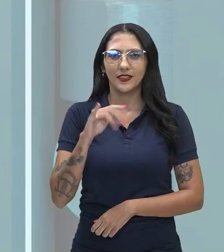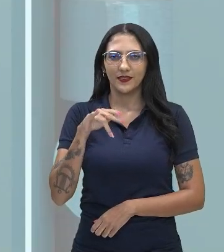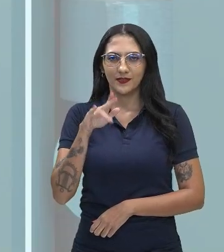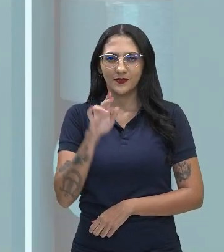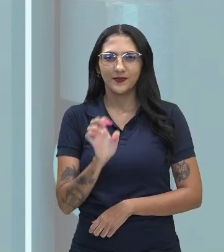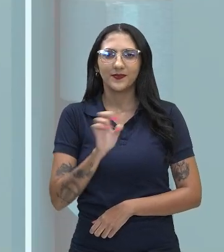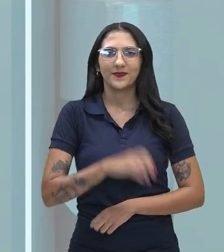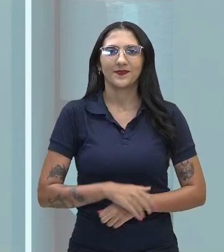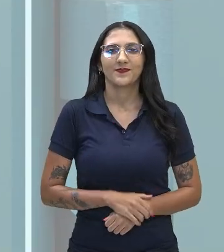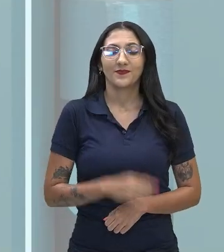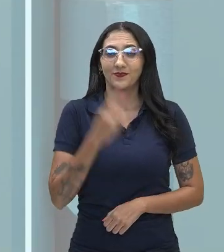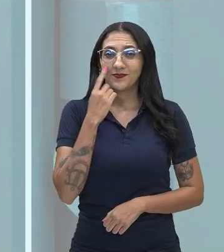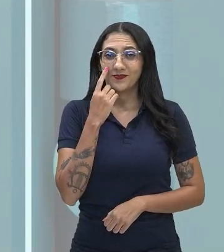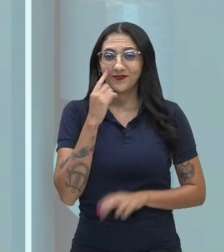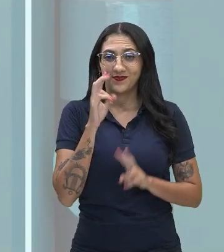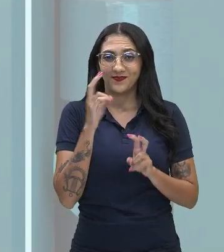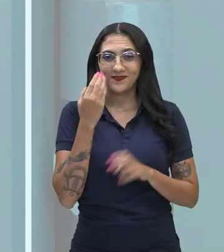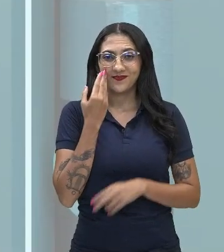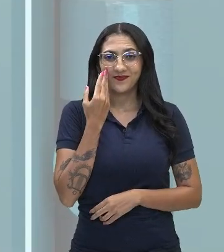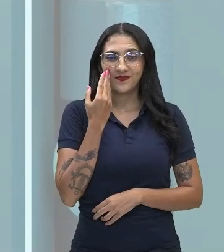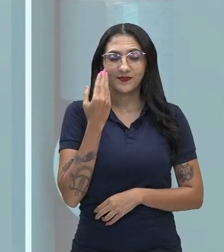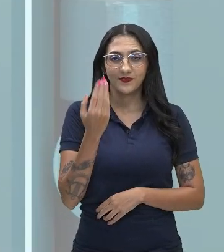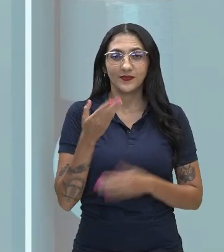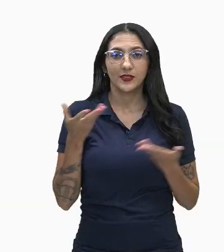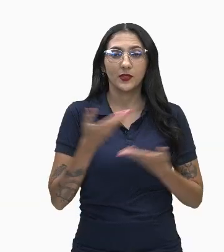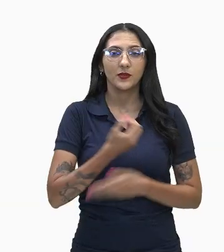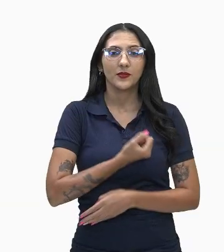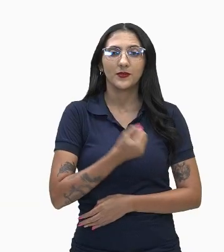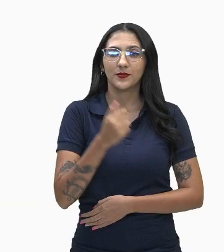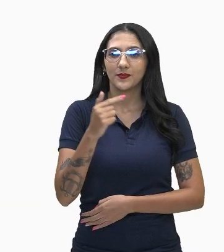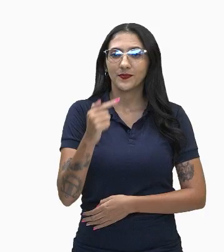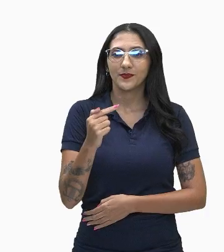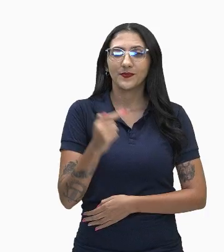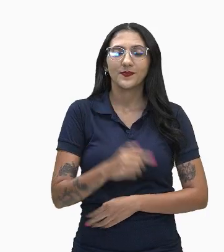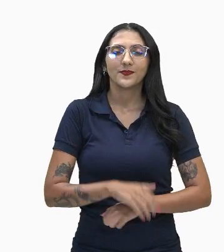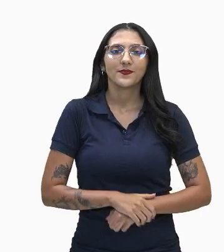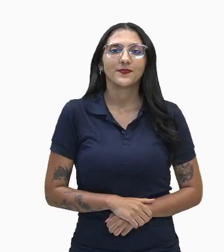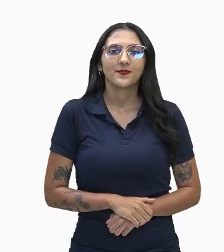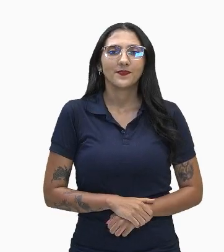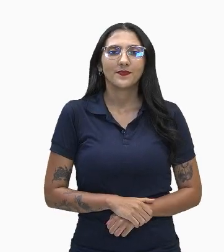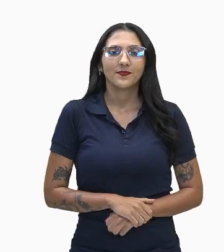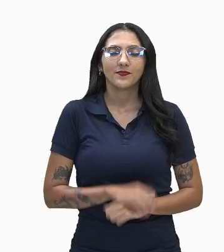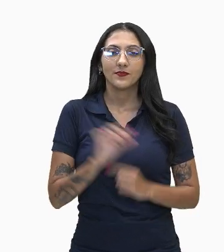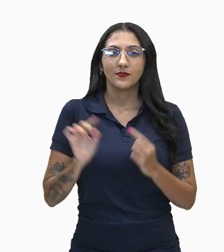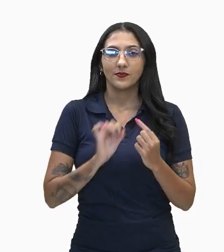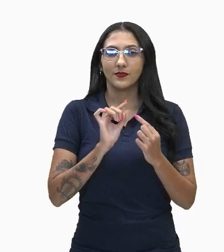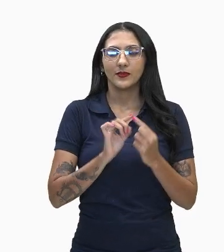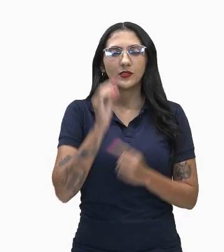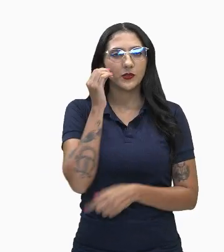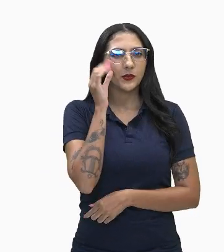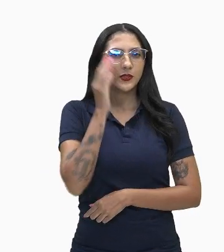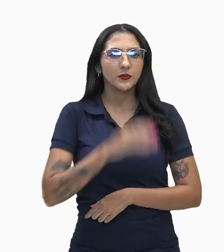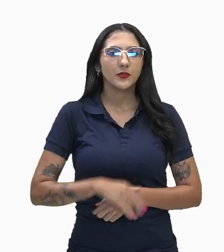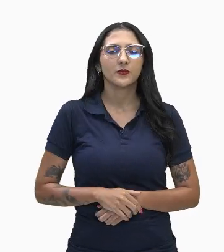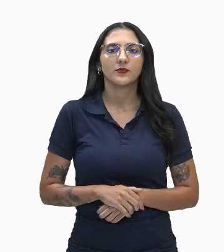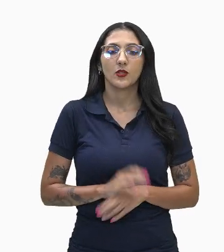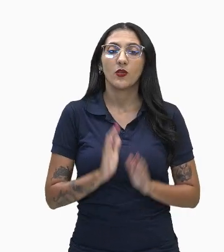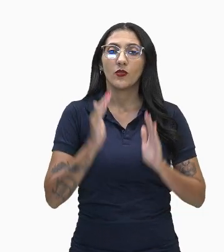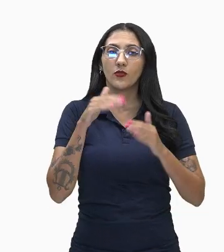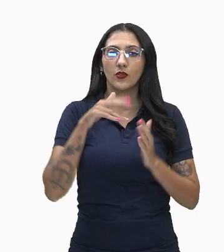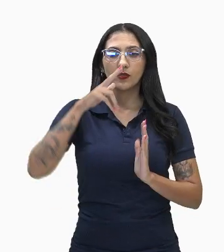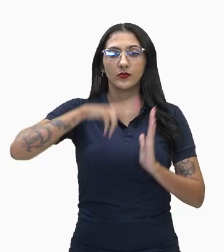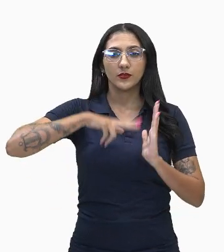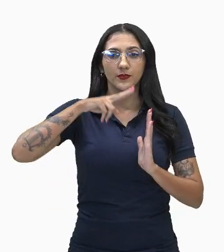Mourão. Vamos aprender inglês? Confiram a aula 7. O objeto de conhecimento, objetivo